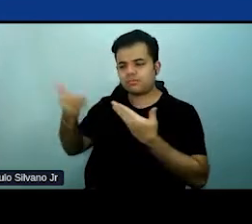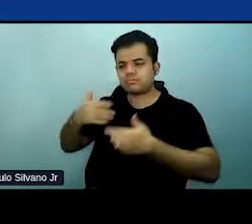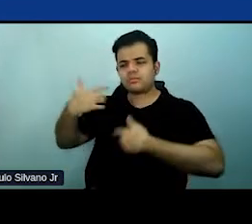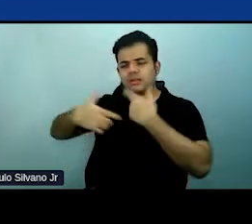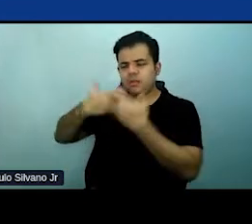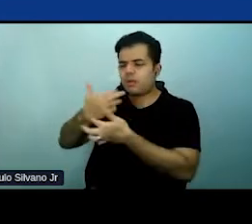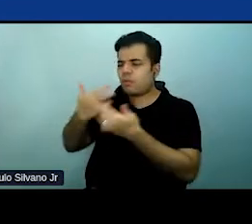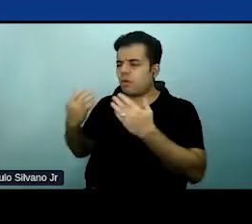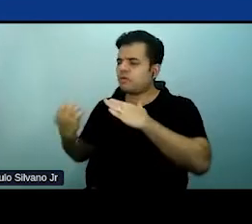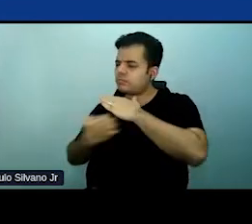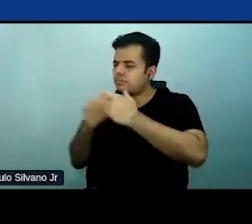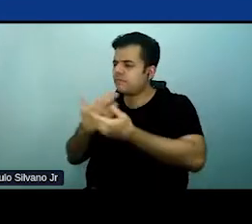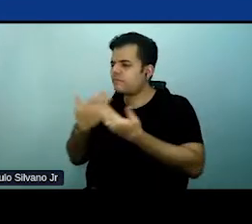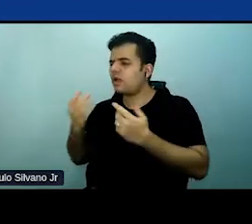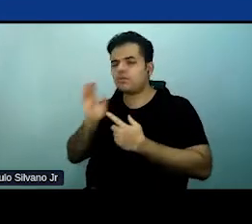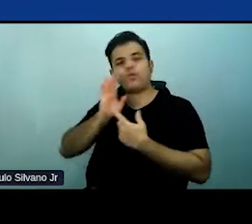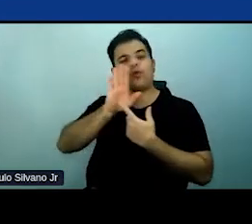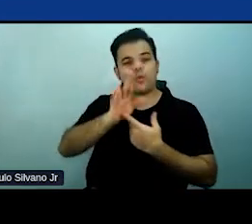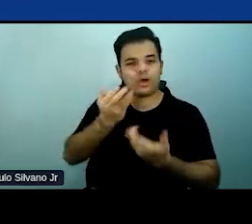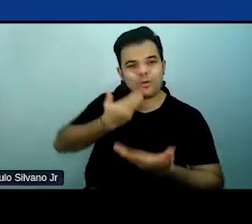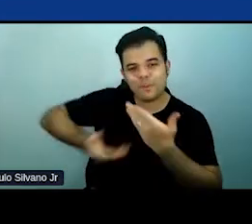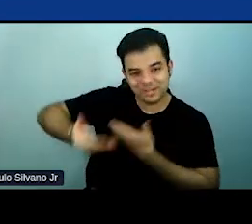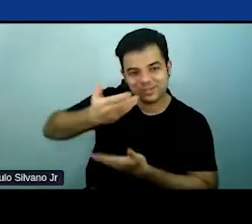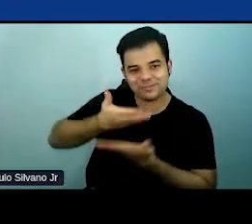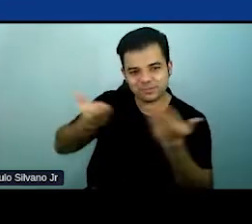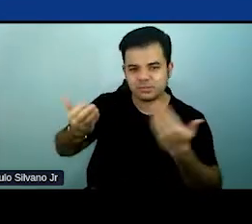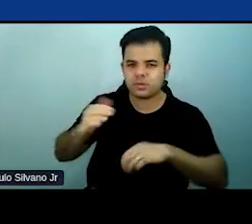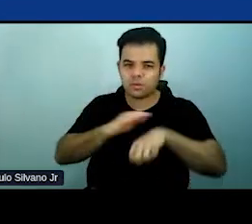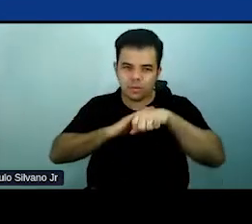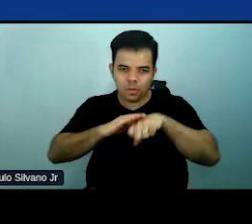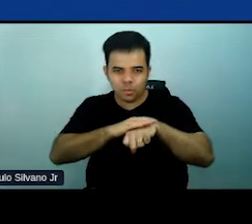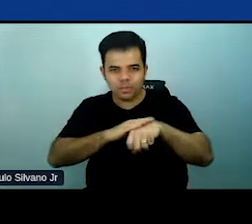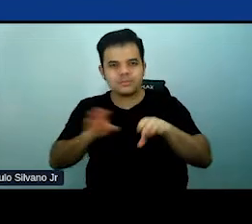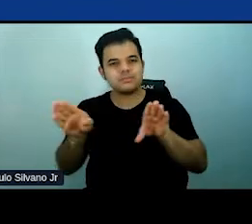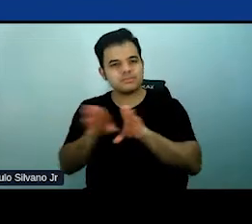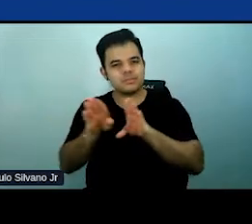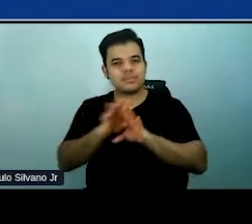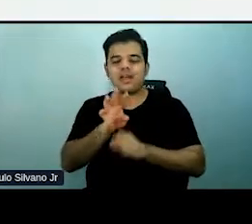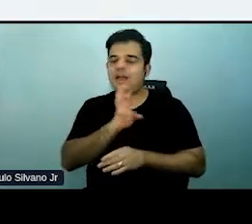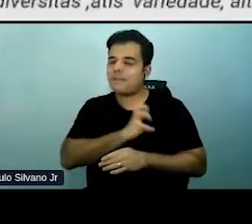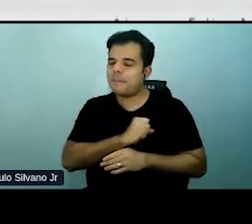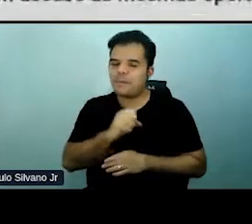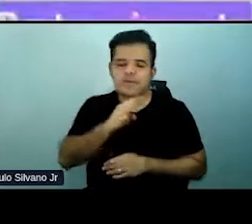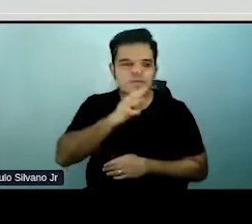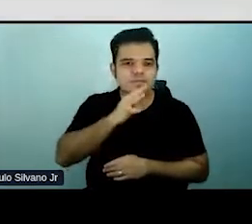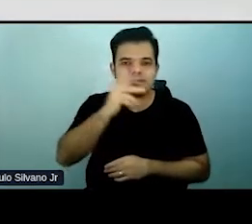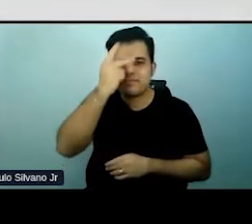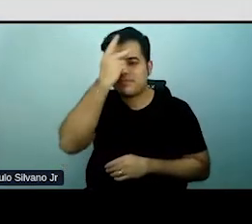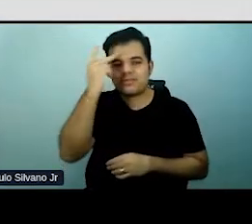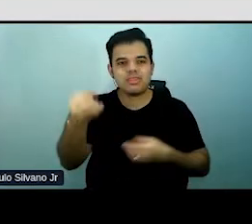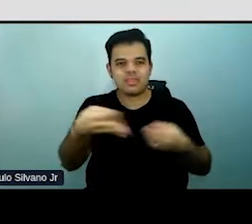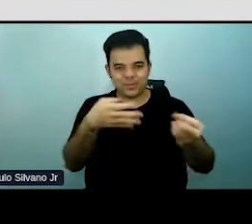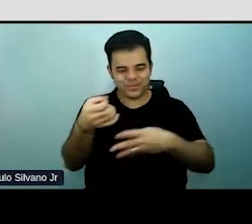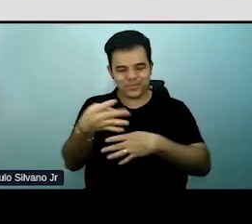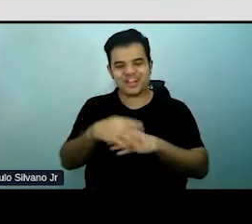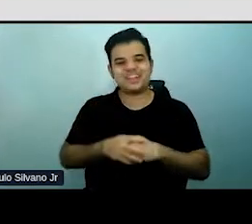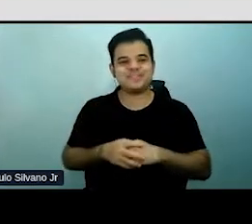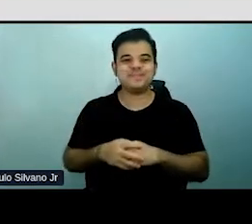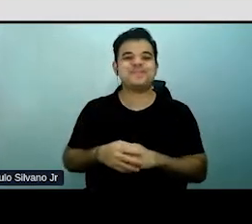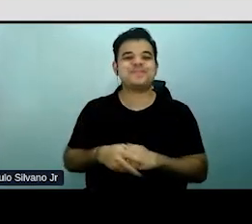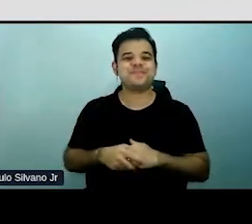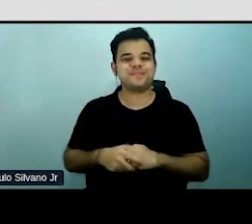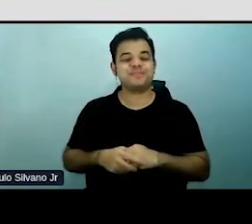dia. E é isso, e vamos conversar, vamos trocar figurinhas. A gente adora conhecer pessoas. E a gente